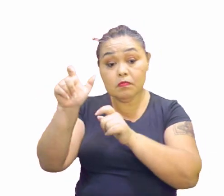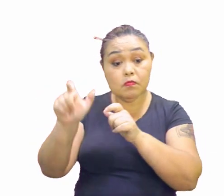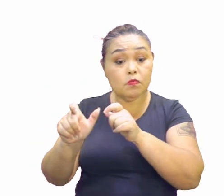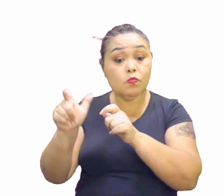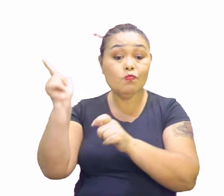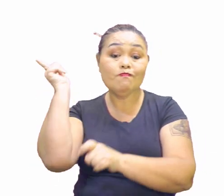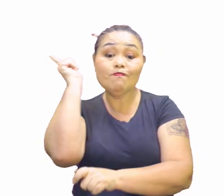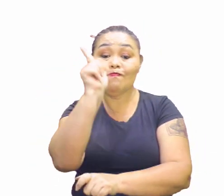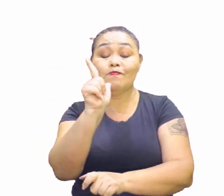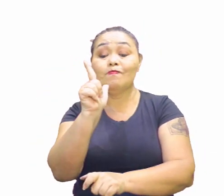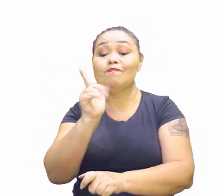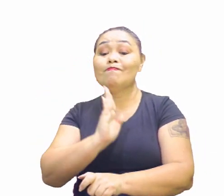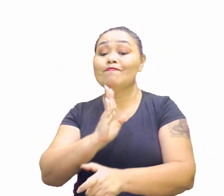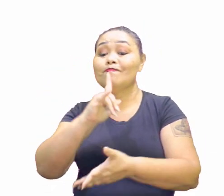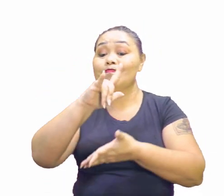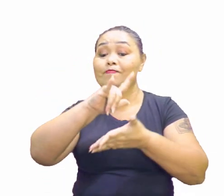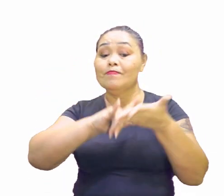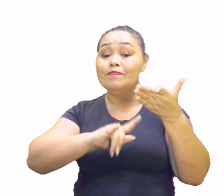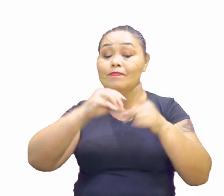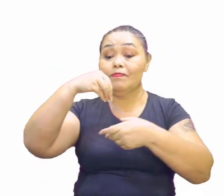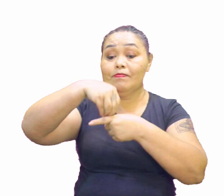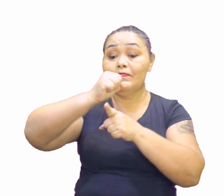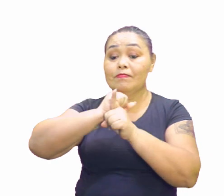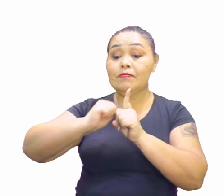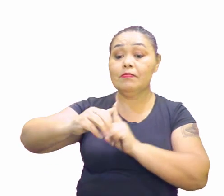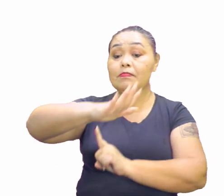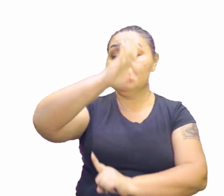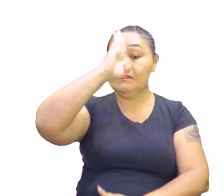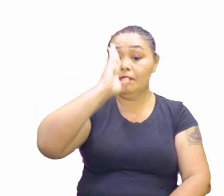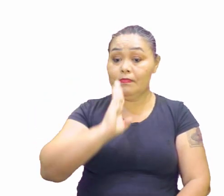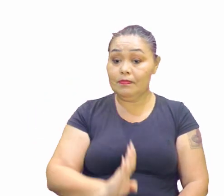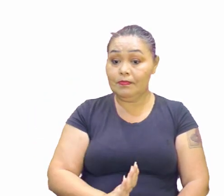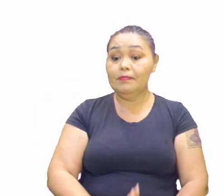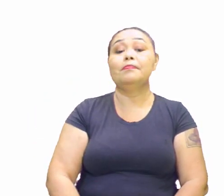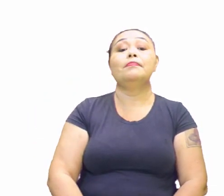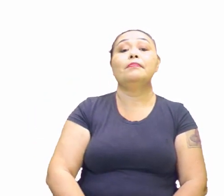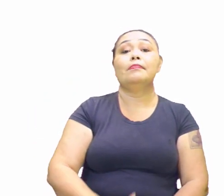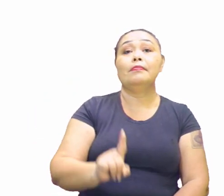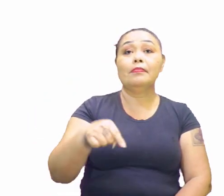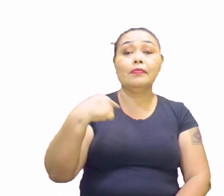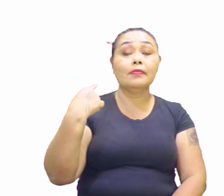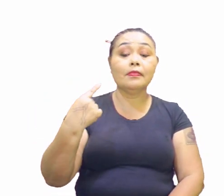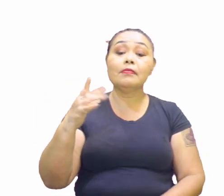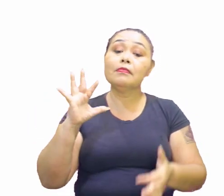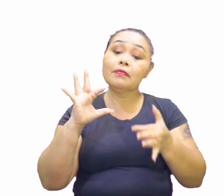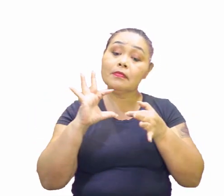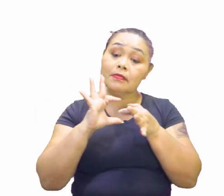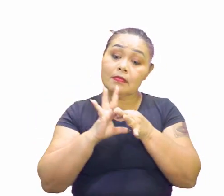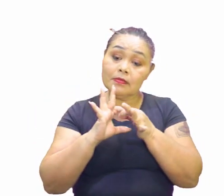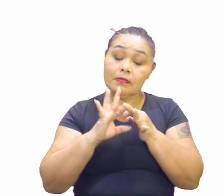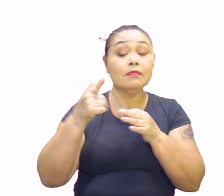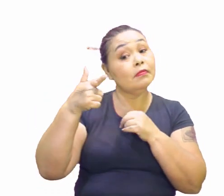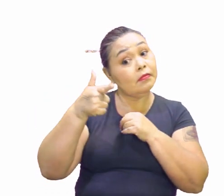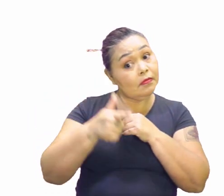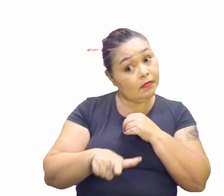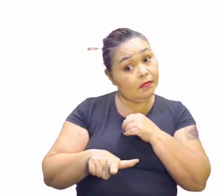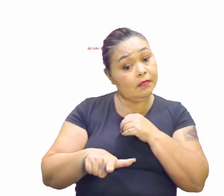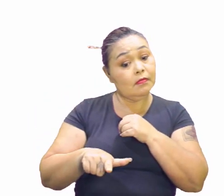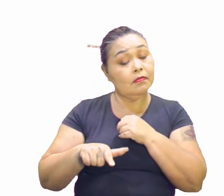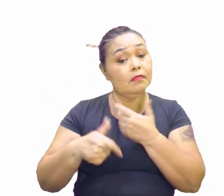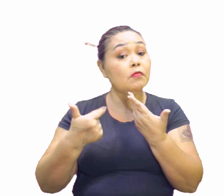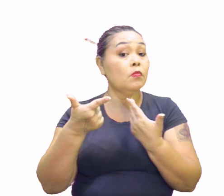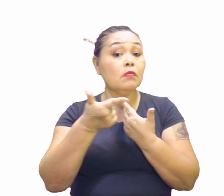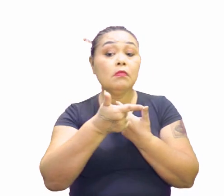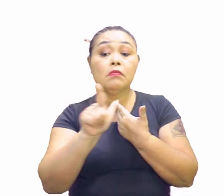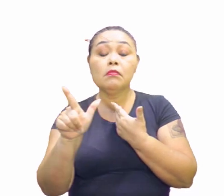pessoas não se registrem na sociedade brasileira. Então, aqui já contextualizando novamente agora, mas